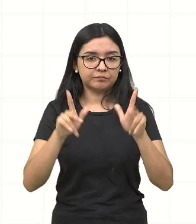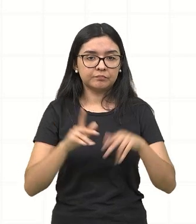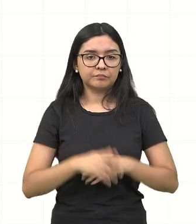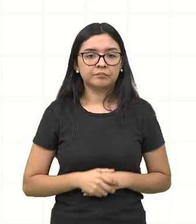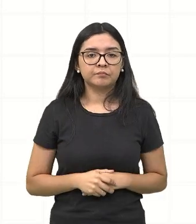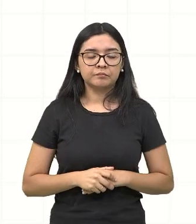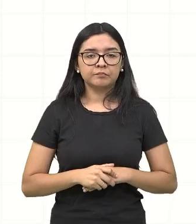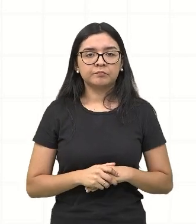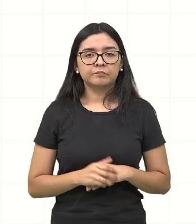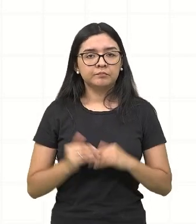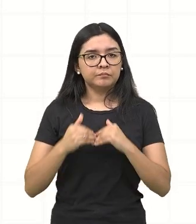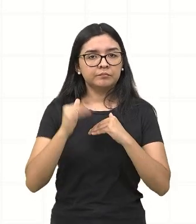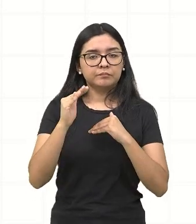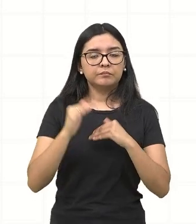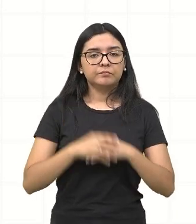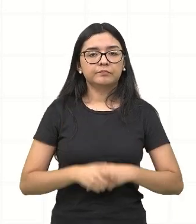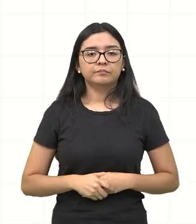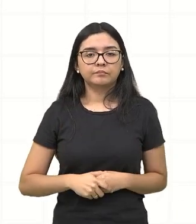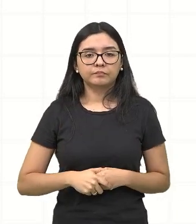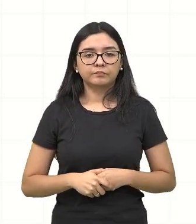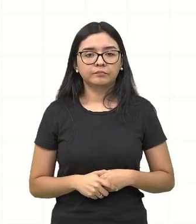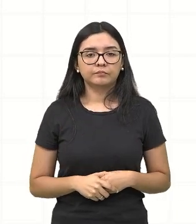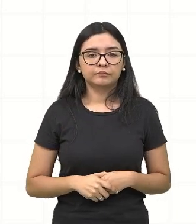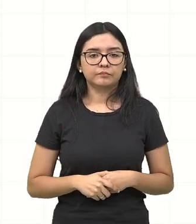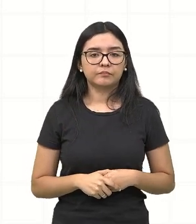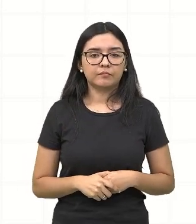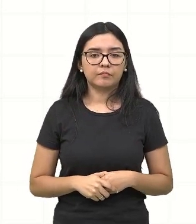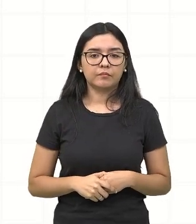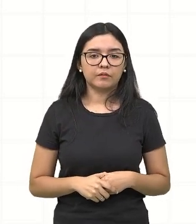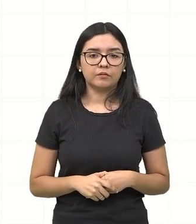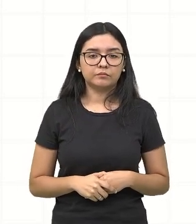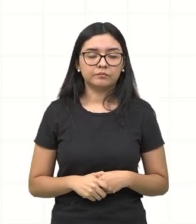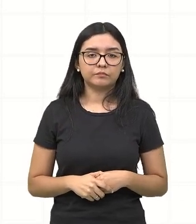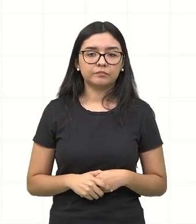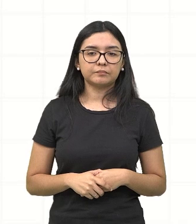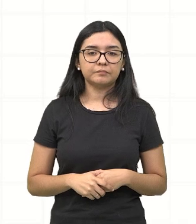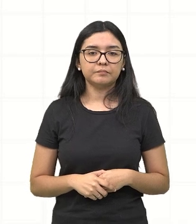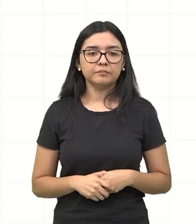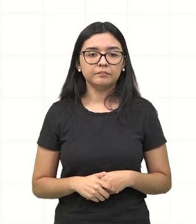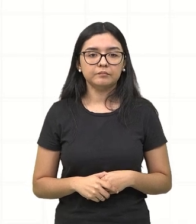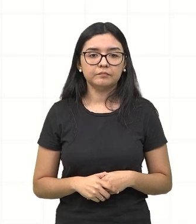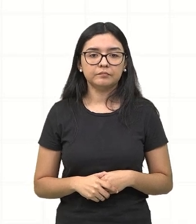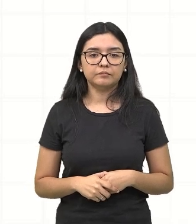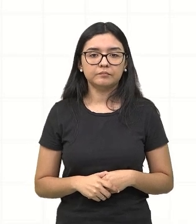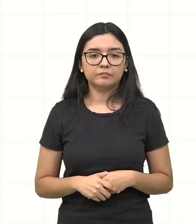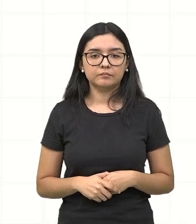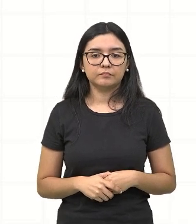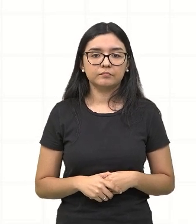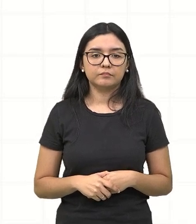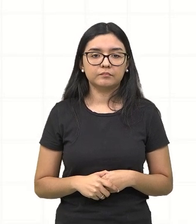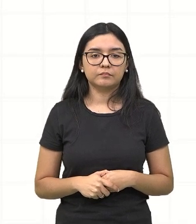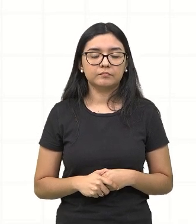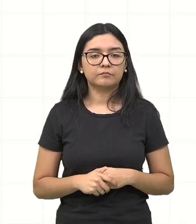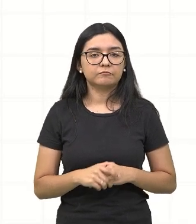Vamos ver aqui, Foi máxima. Tá legal? Então vamos lá no nosso